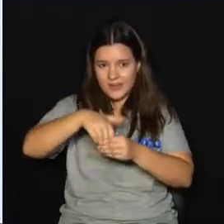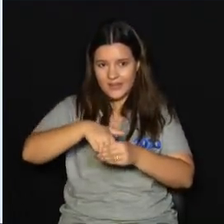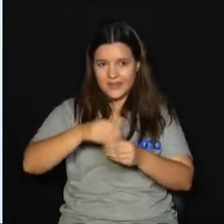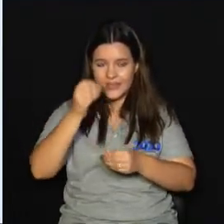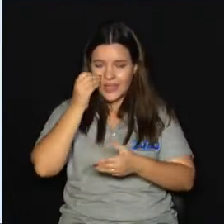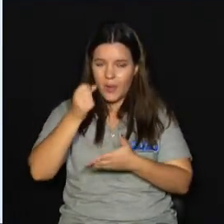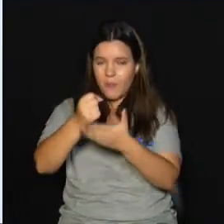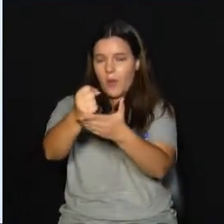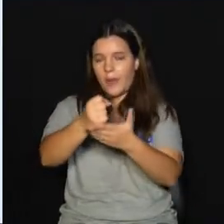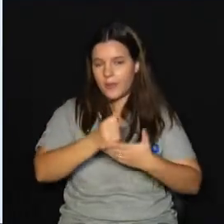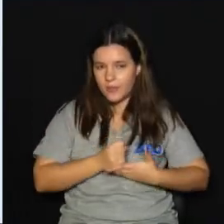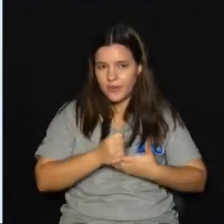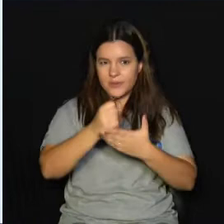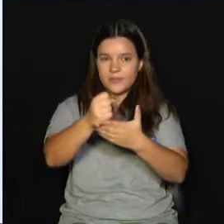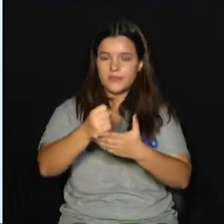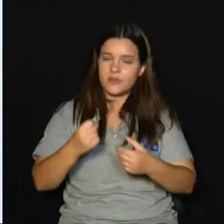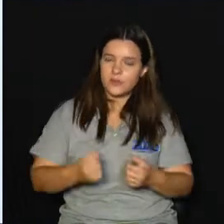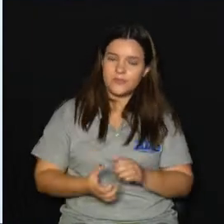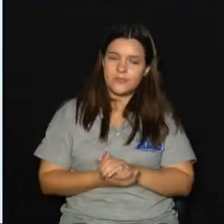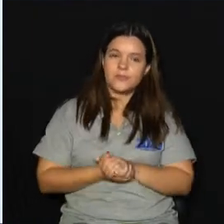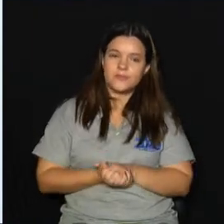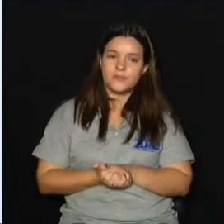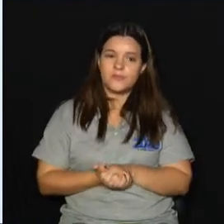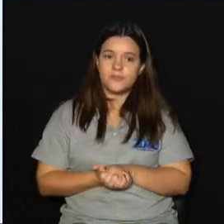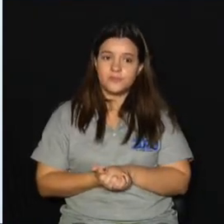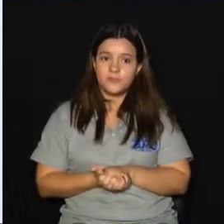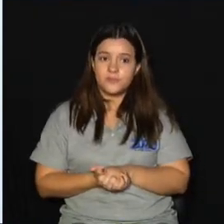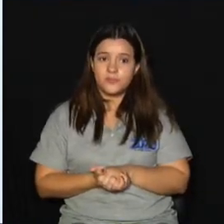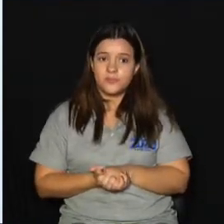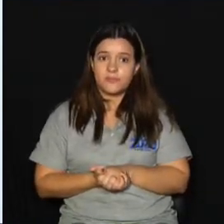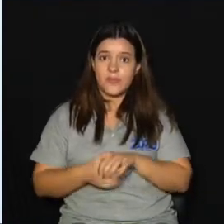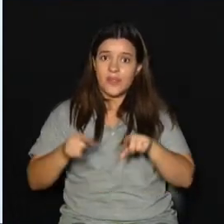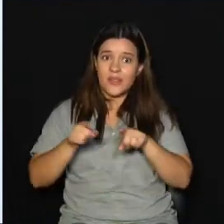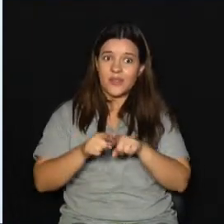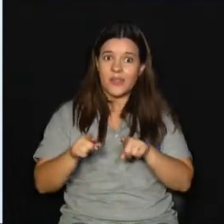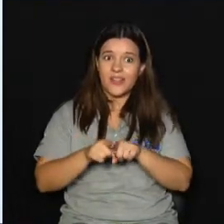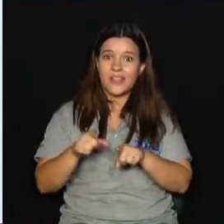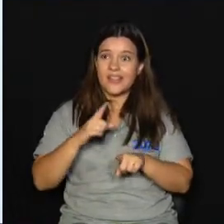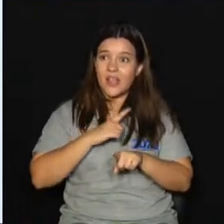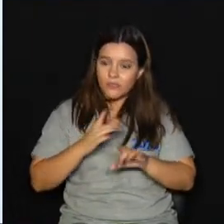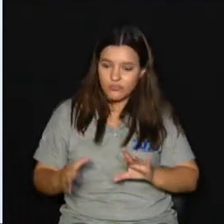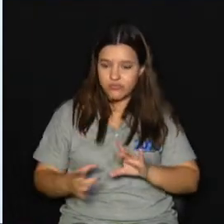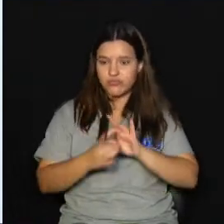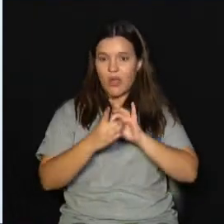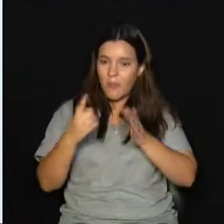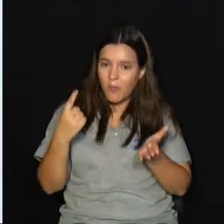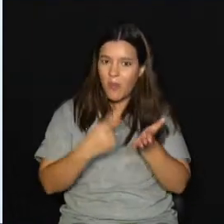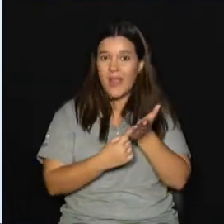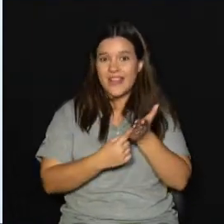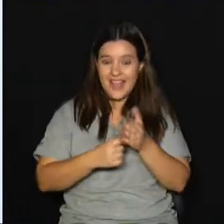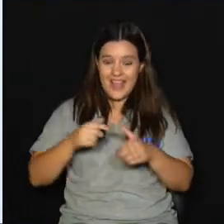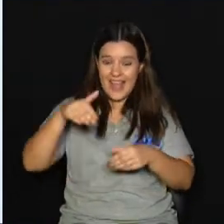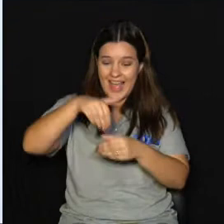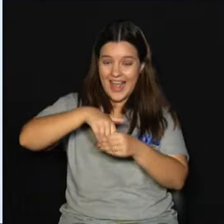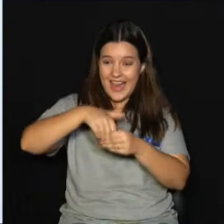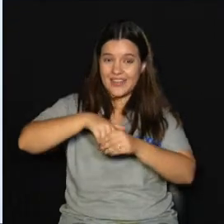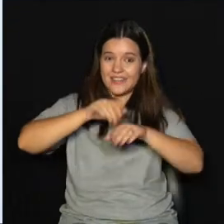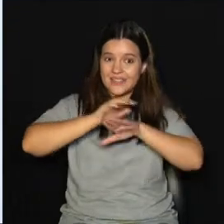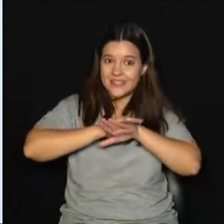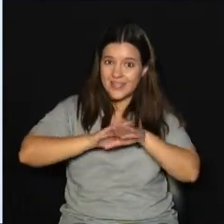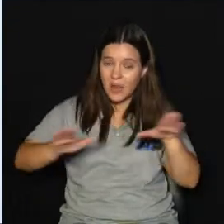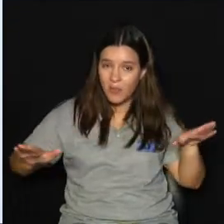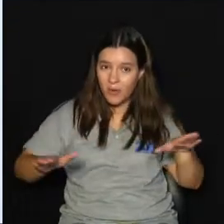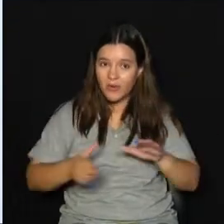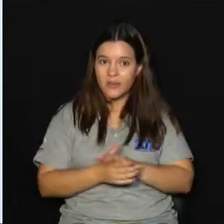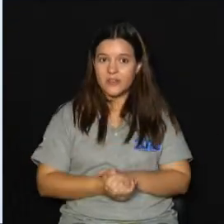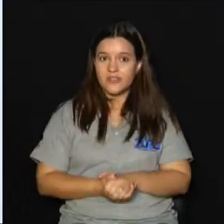para votar, para ter apoio de outras legendas. Tá. E existe a coalizão, que é o momento depois da eleição, que é aí quando você